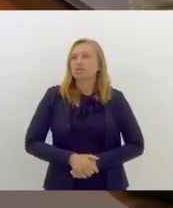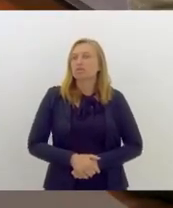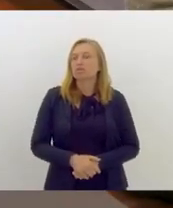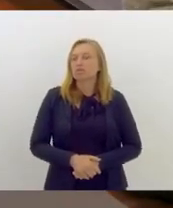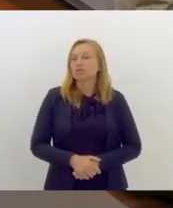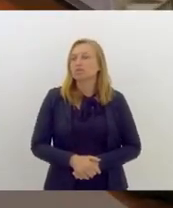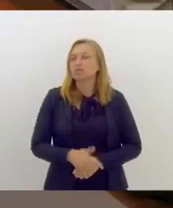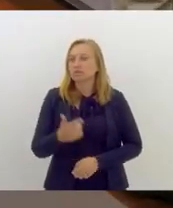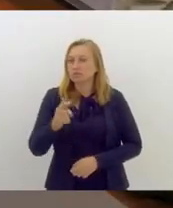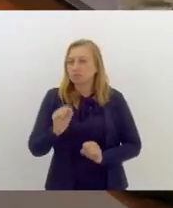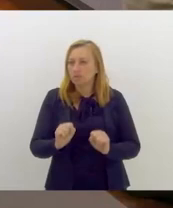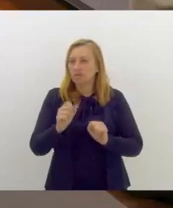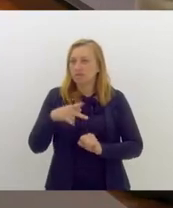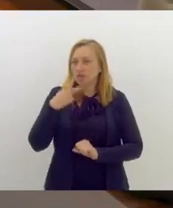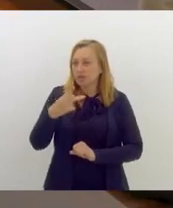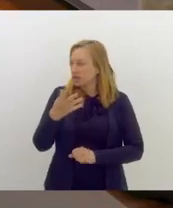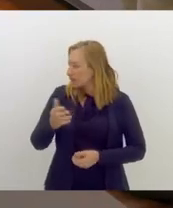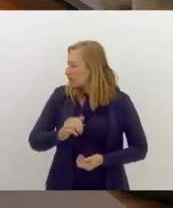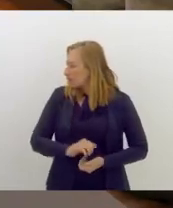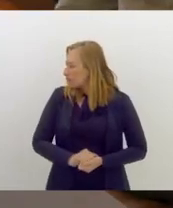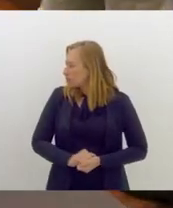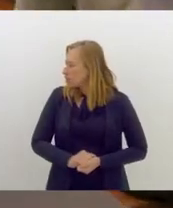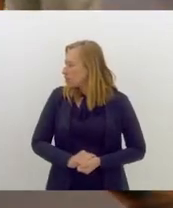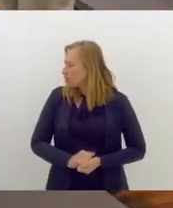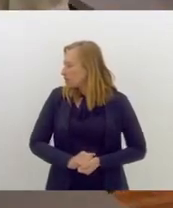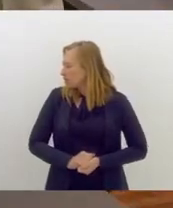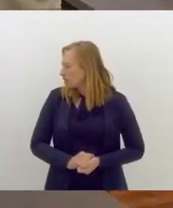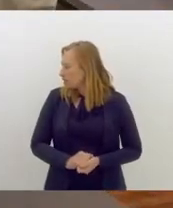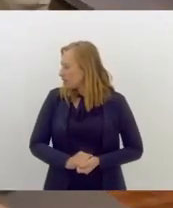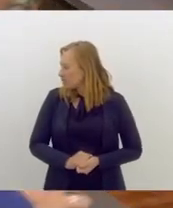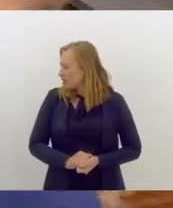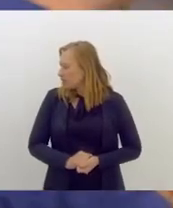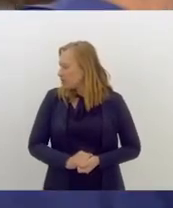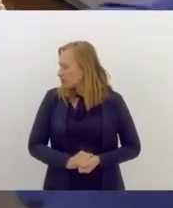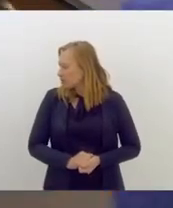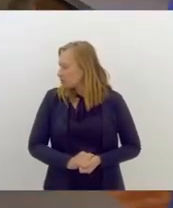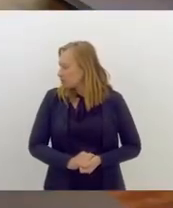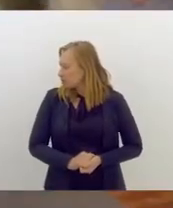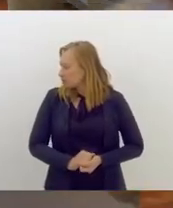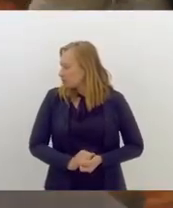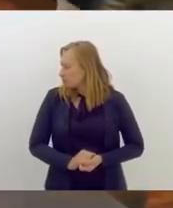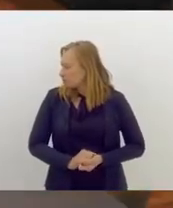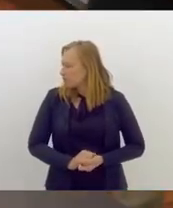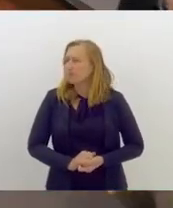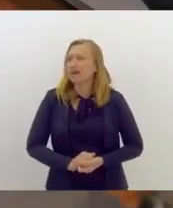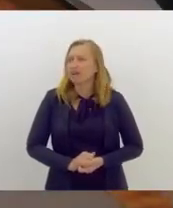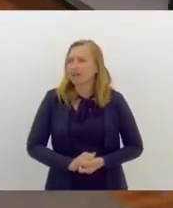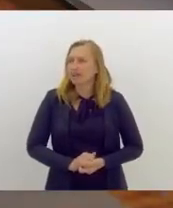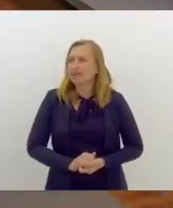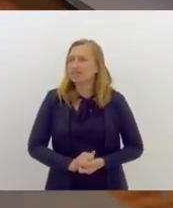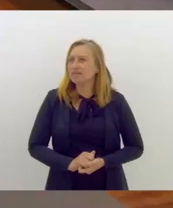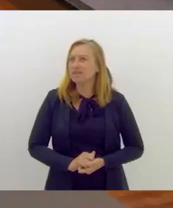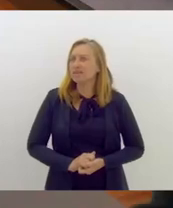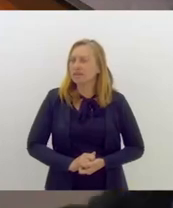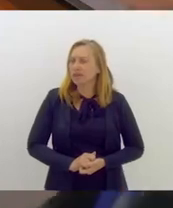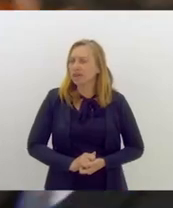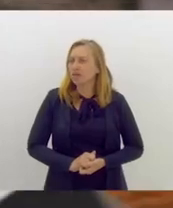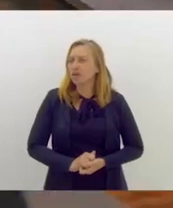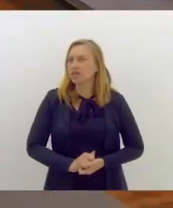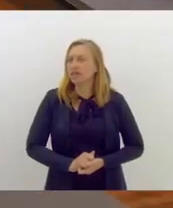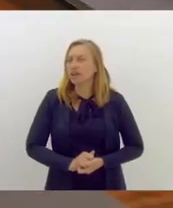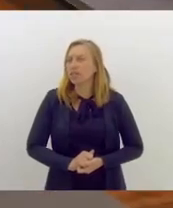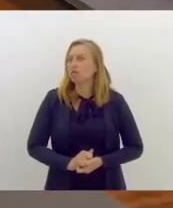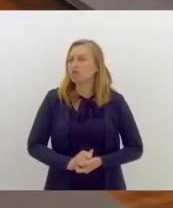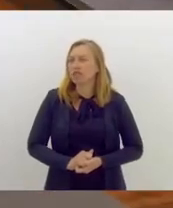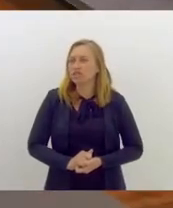pois não microfone para o nosso amigo expliquei que o doutor o Dr Eduardo